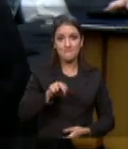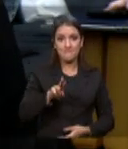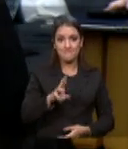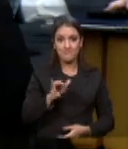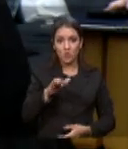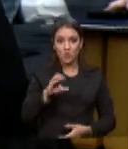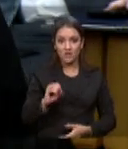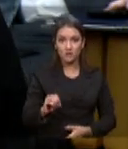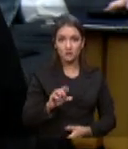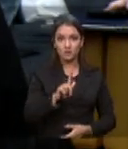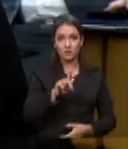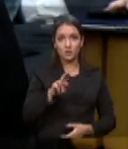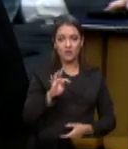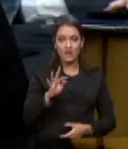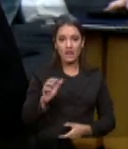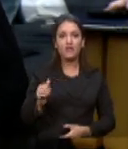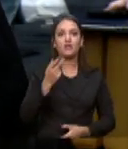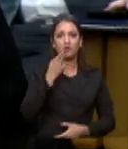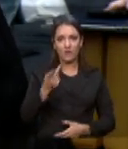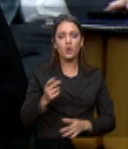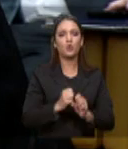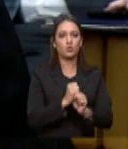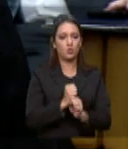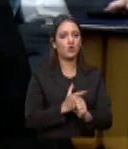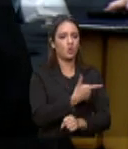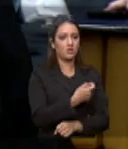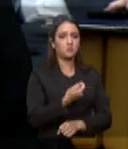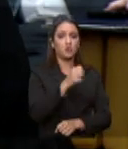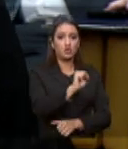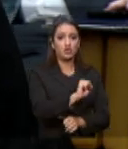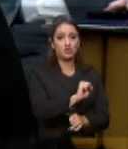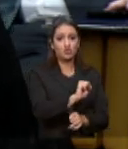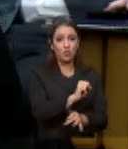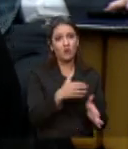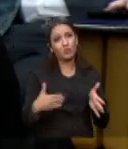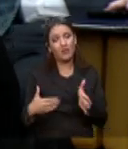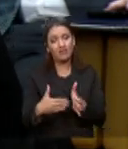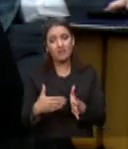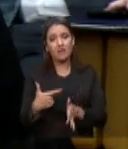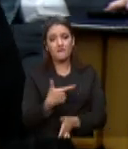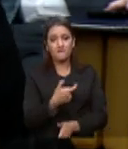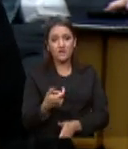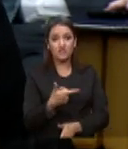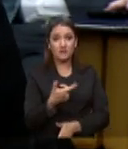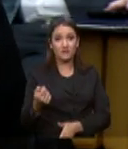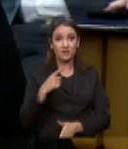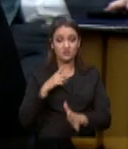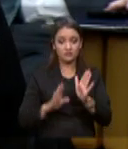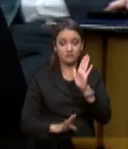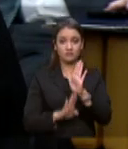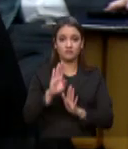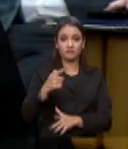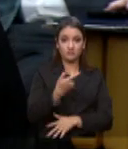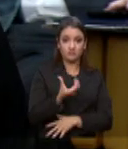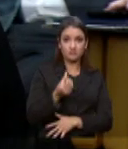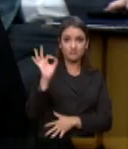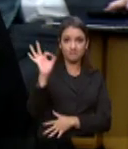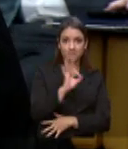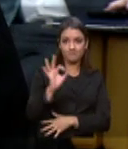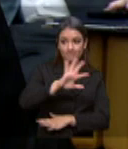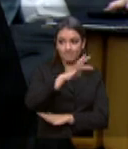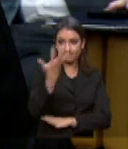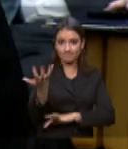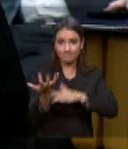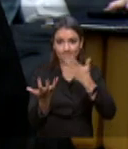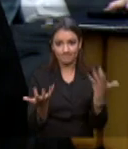de 2018 para 2021, nós tivemos um aumento de 76% no desmatamento da